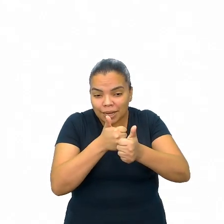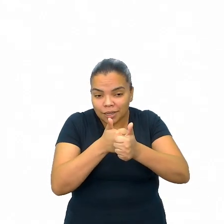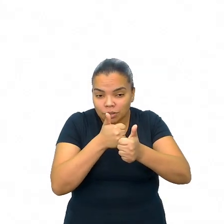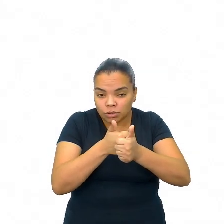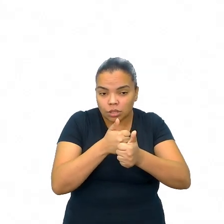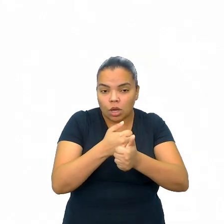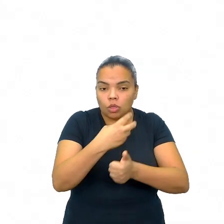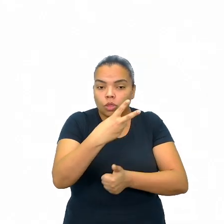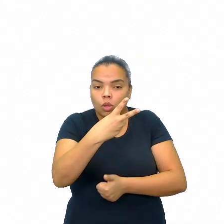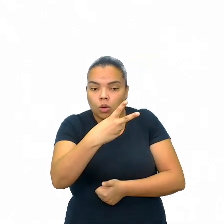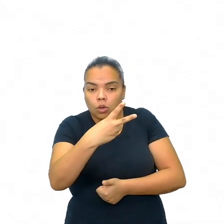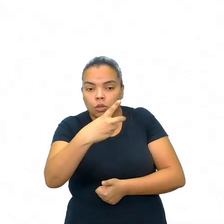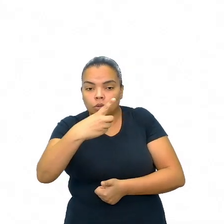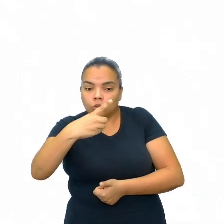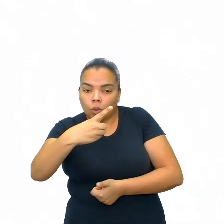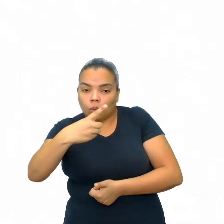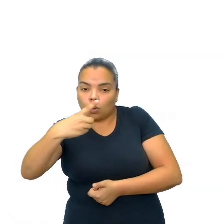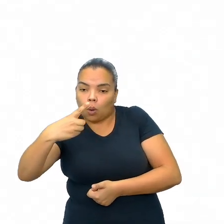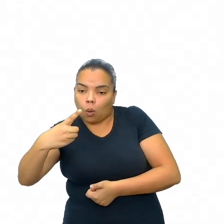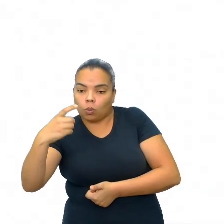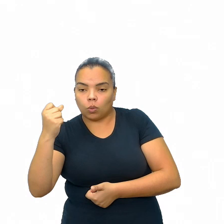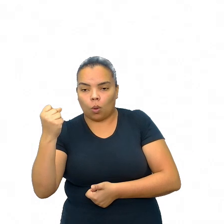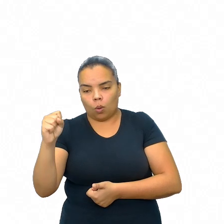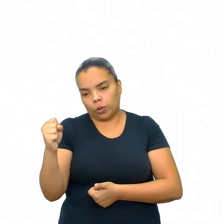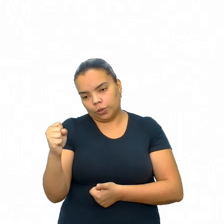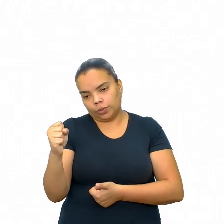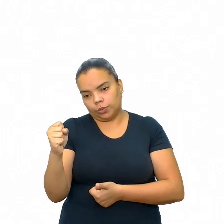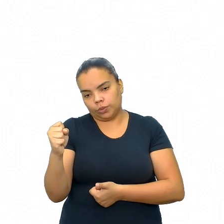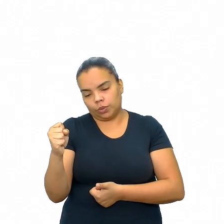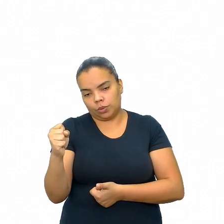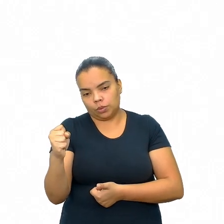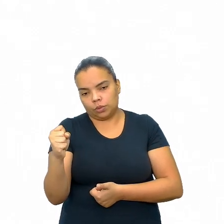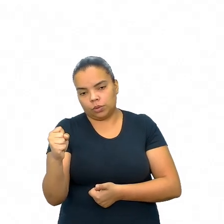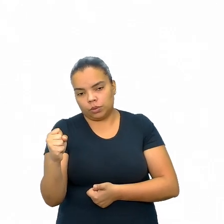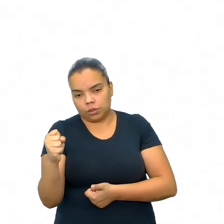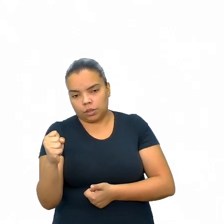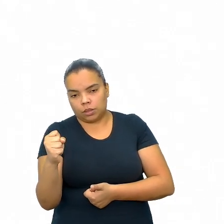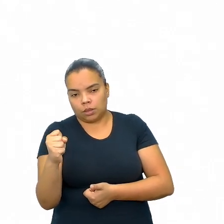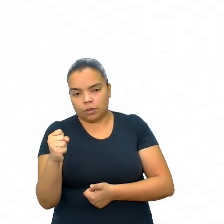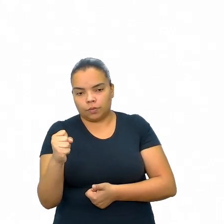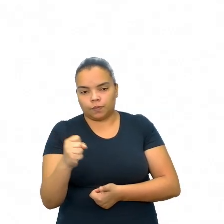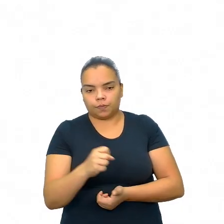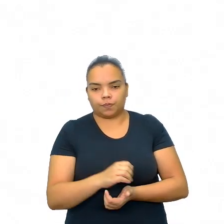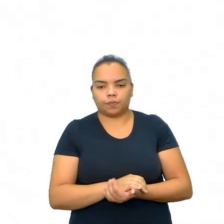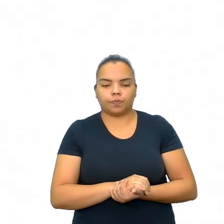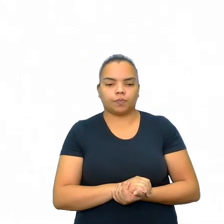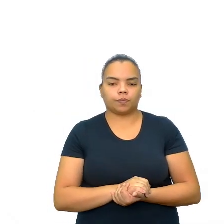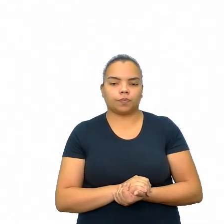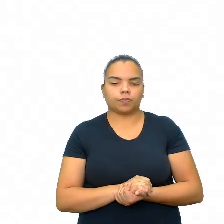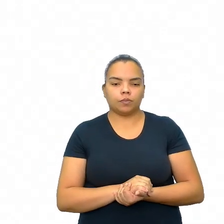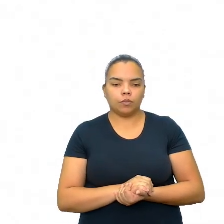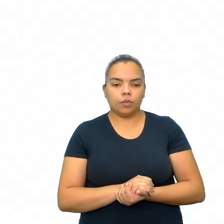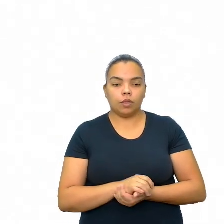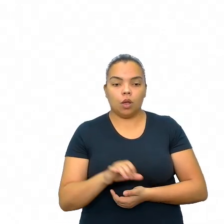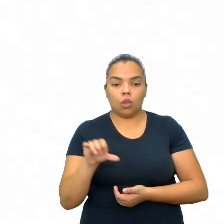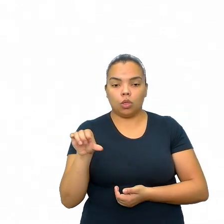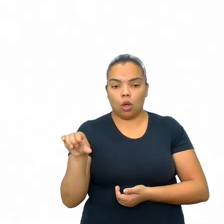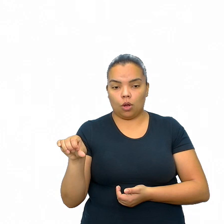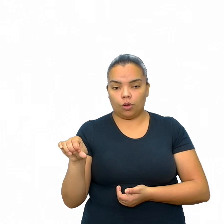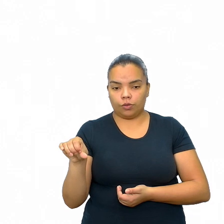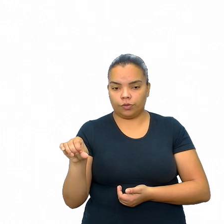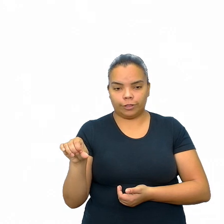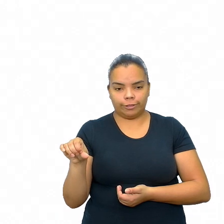exatamente pela generalização permitida a partir do ano em que estamos. O 9, ele